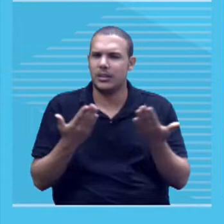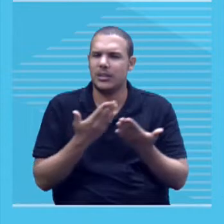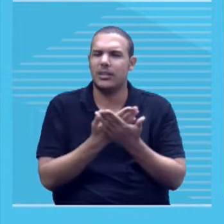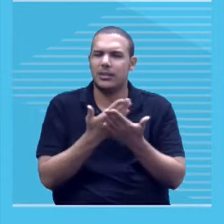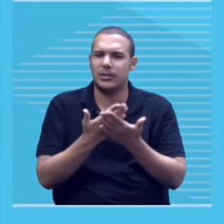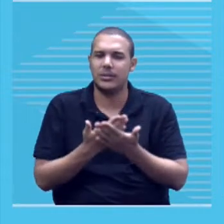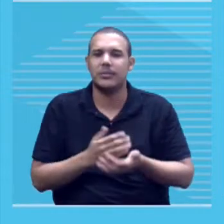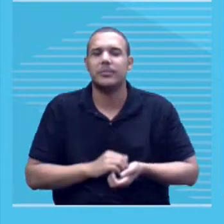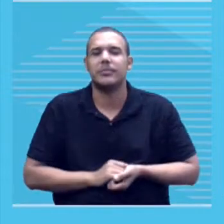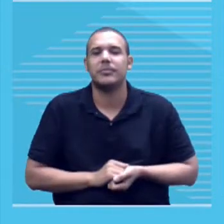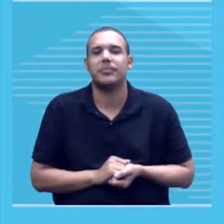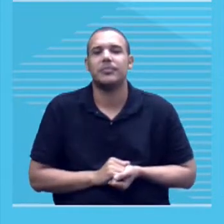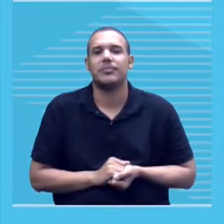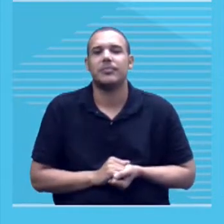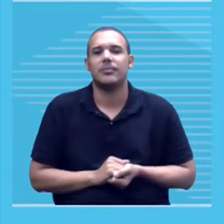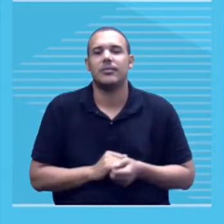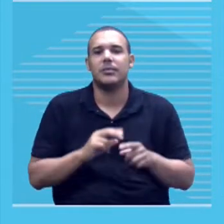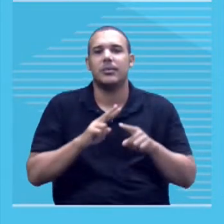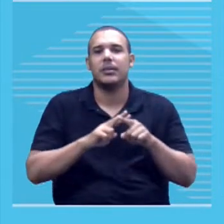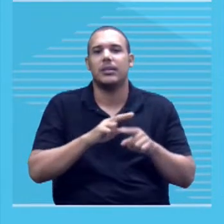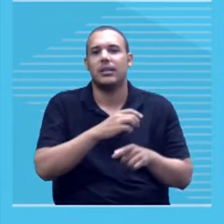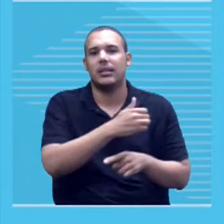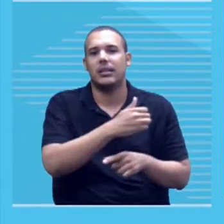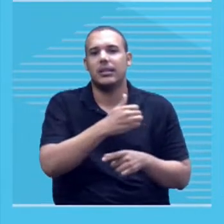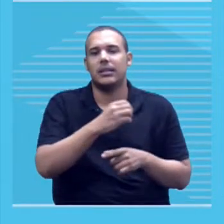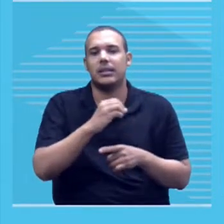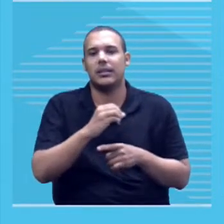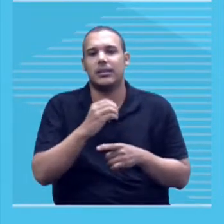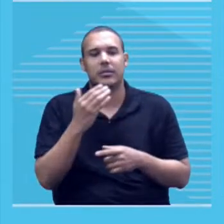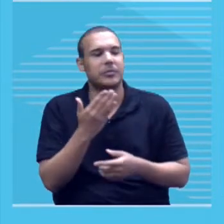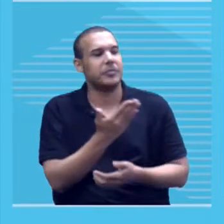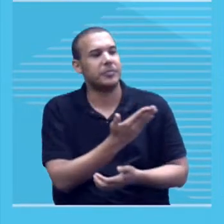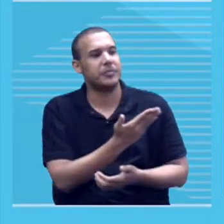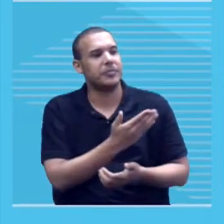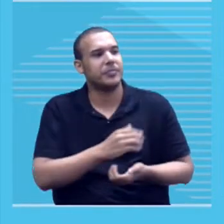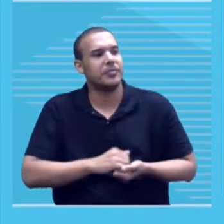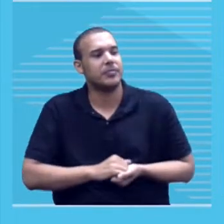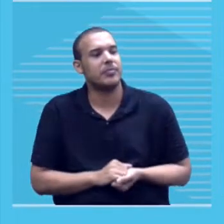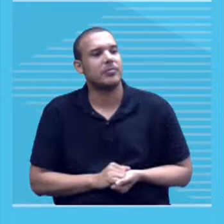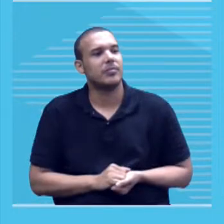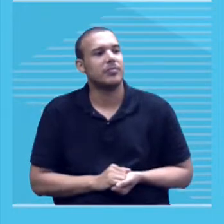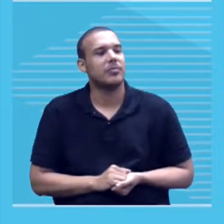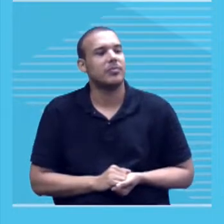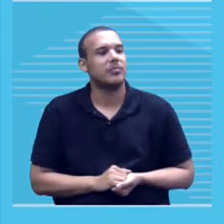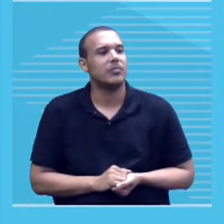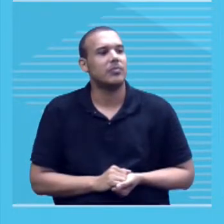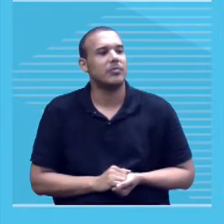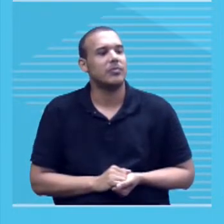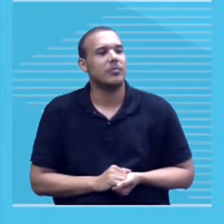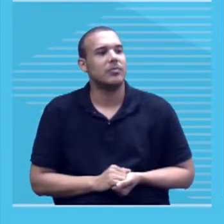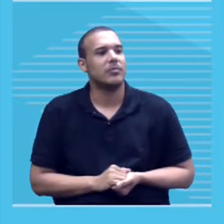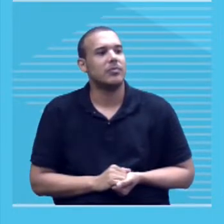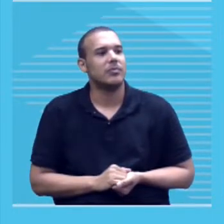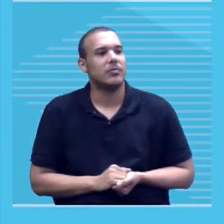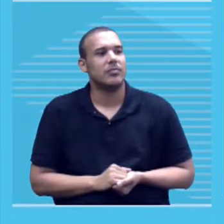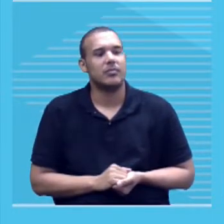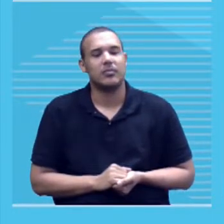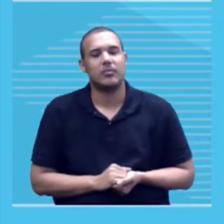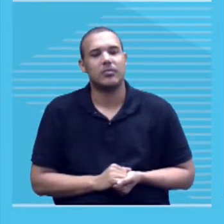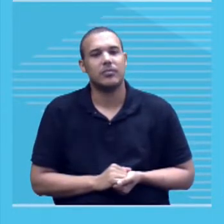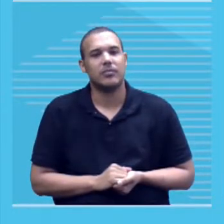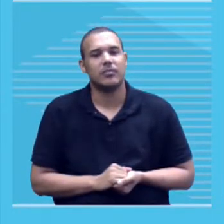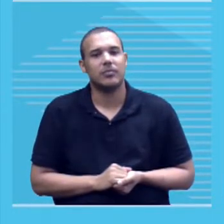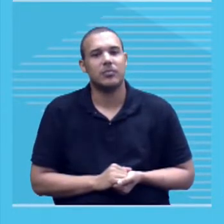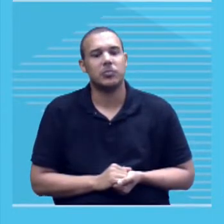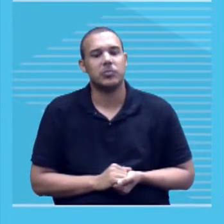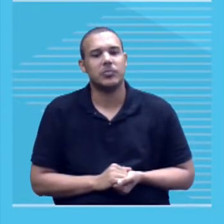aula também. Potência vale 110, corrente vale I, a DDP continua sendo a mesma original, 36. 36 passa